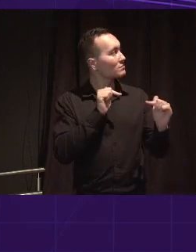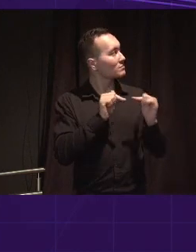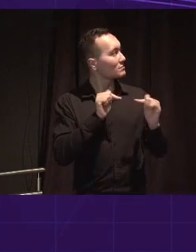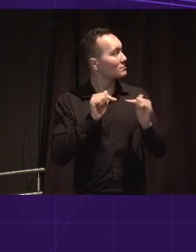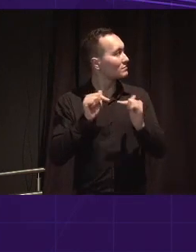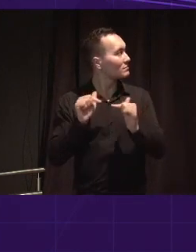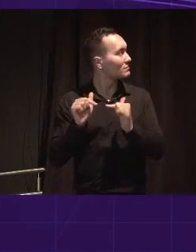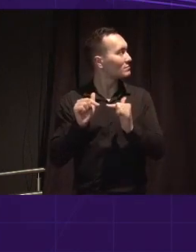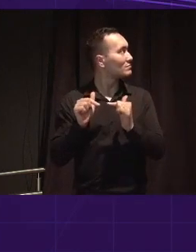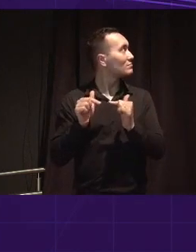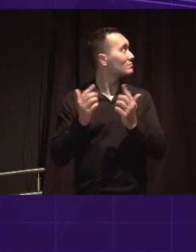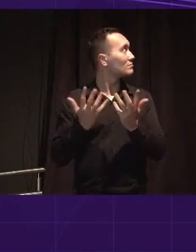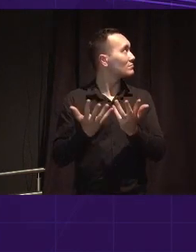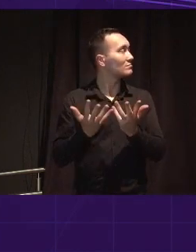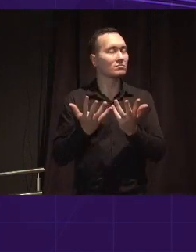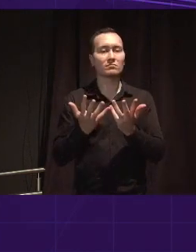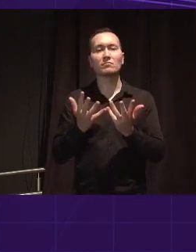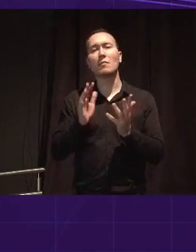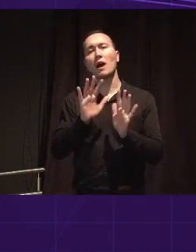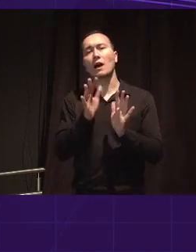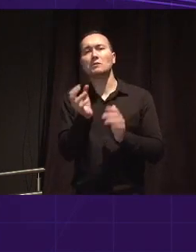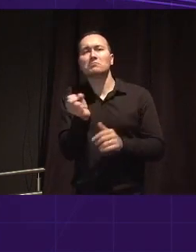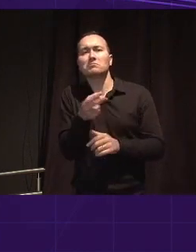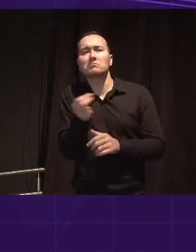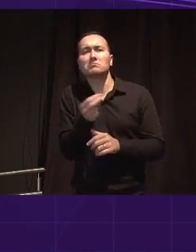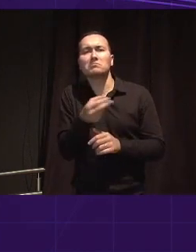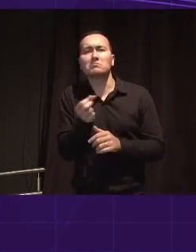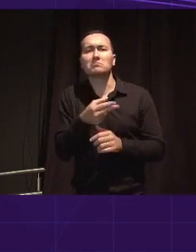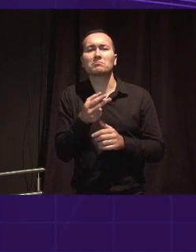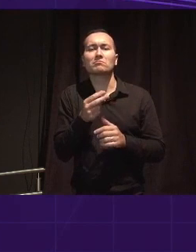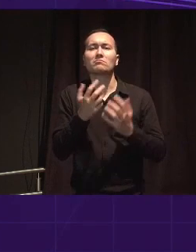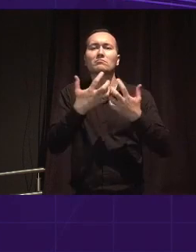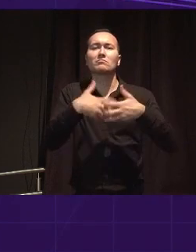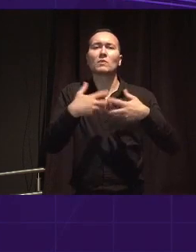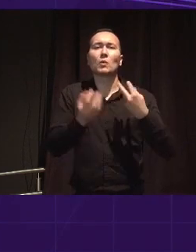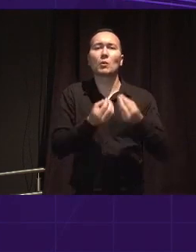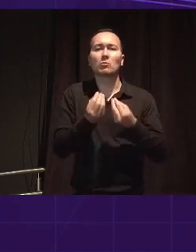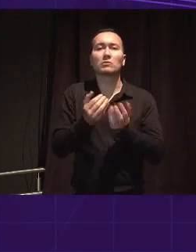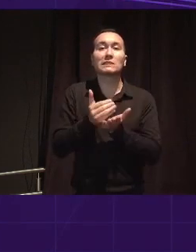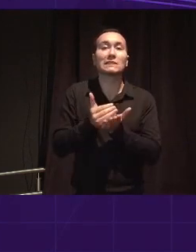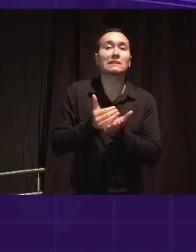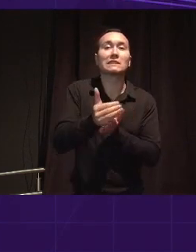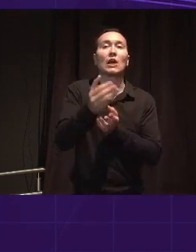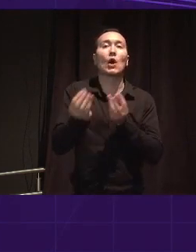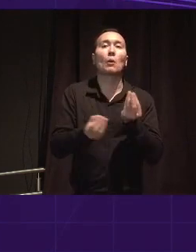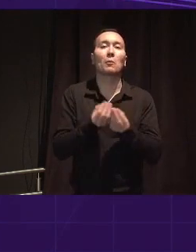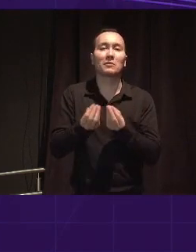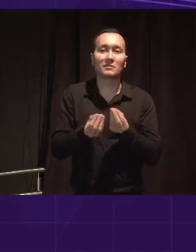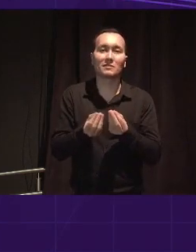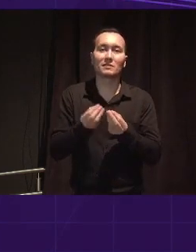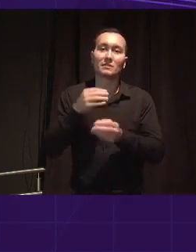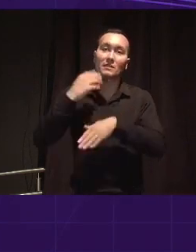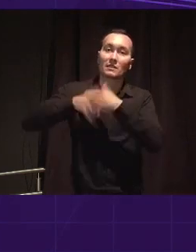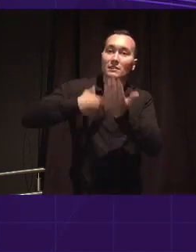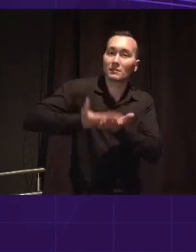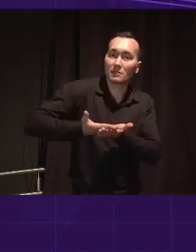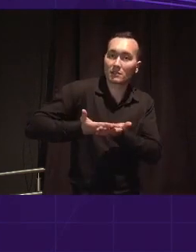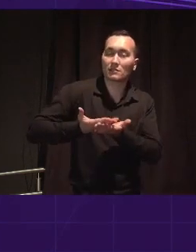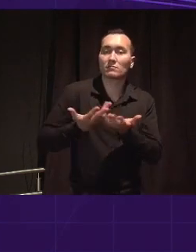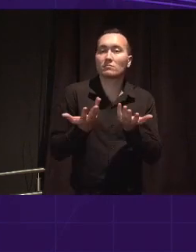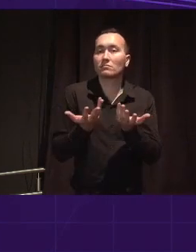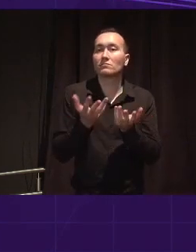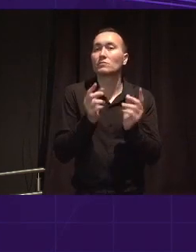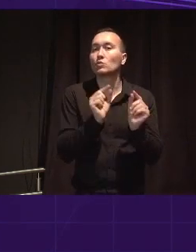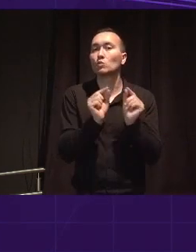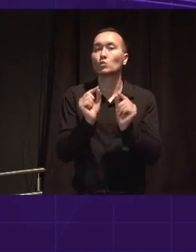como a gente tem trabalhado a agilidade ao longo desse caminho. Então, a gente vai mostrar para vocês como que nasceu isso e o ponto que a gente está agora, ano a ano, tá?